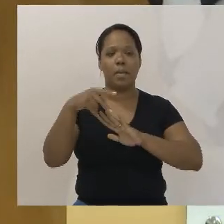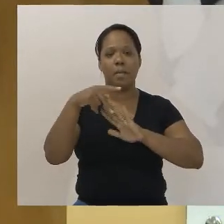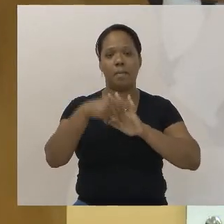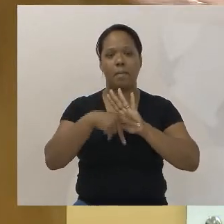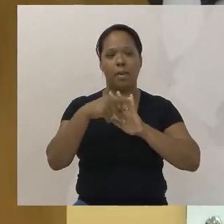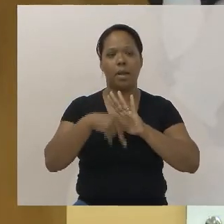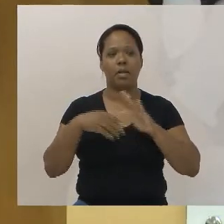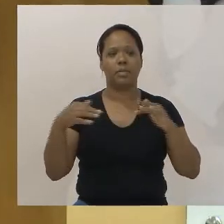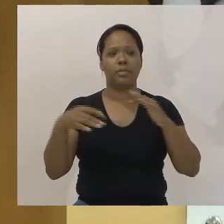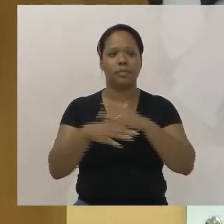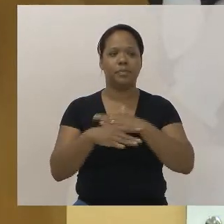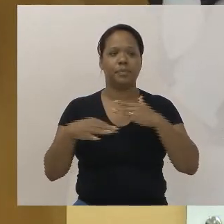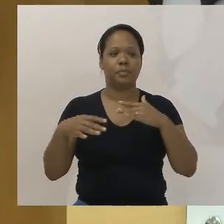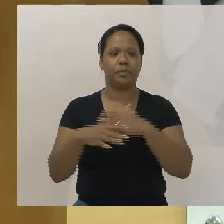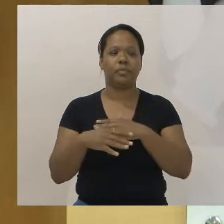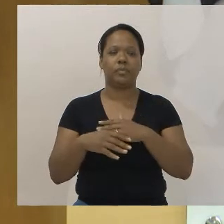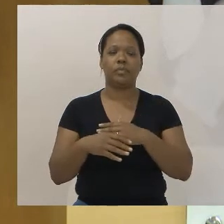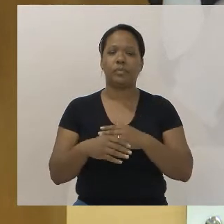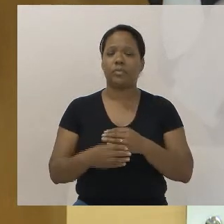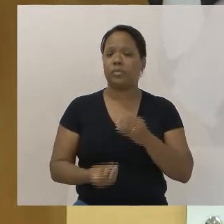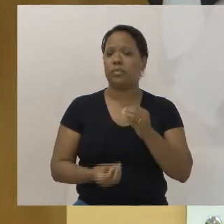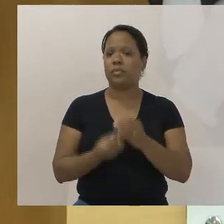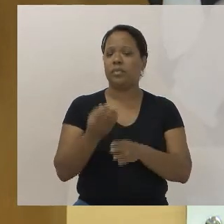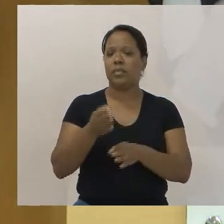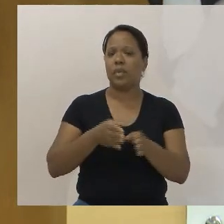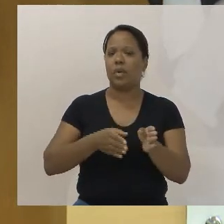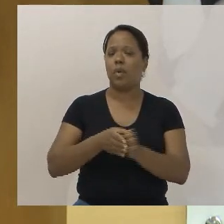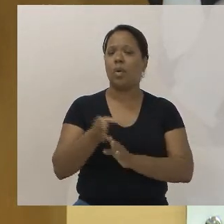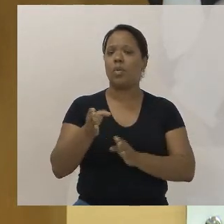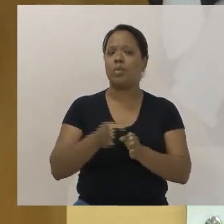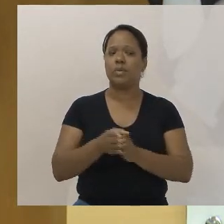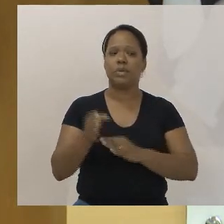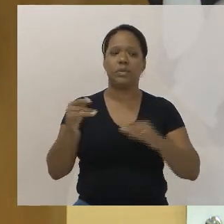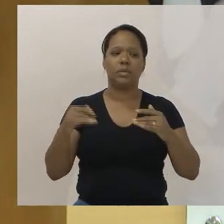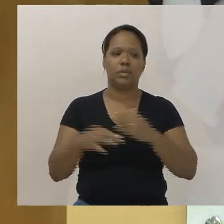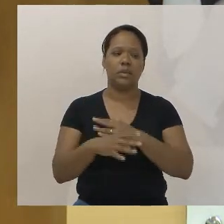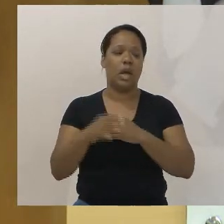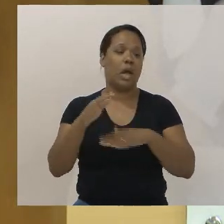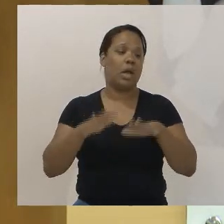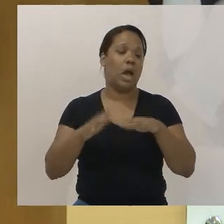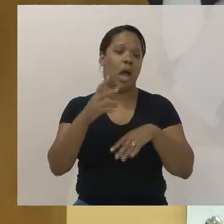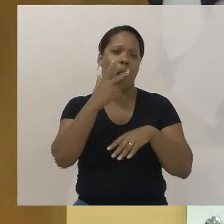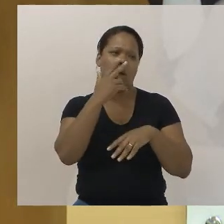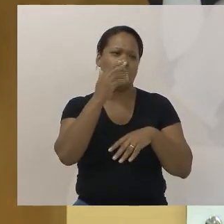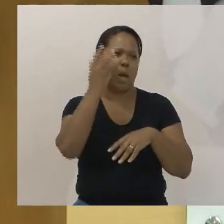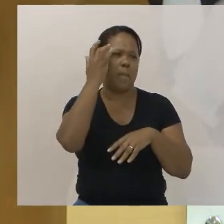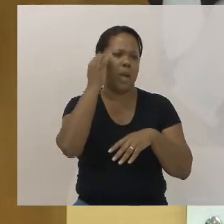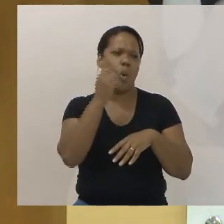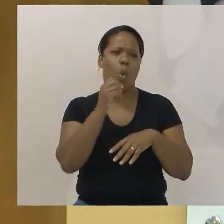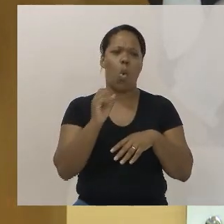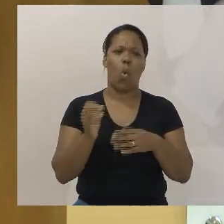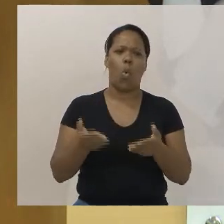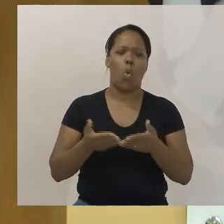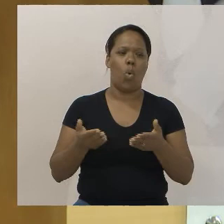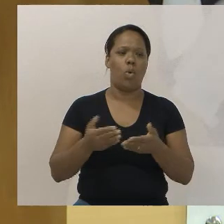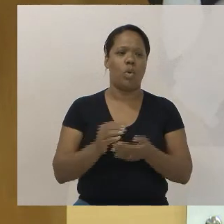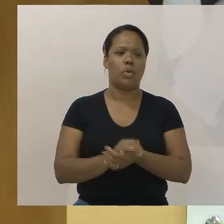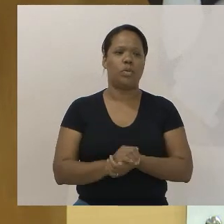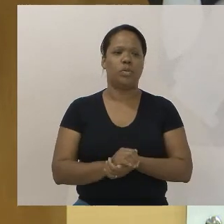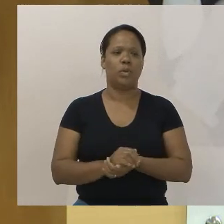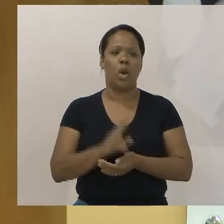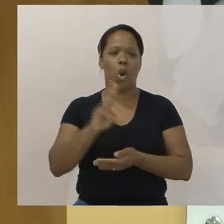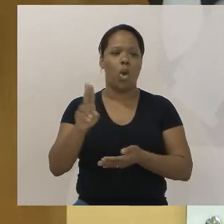agora que se formou o conselho da mobilidade urbana se não eu acho que amanhã eu acho que é hoje está sendo votado sim sérgio cris as